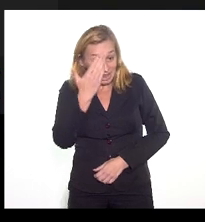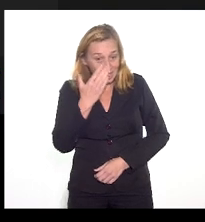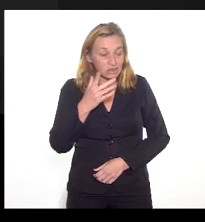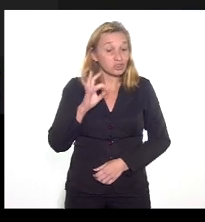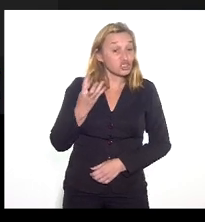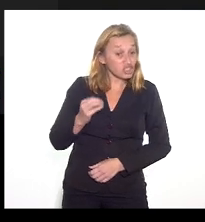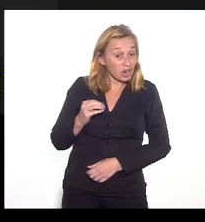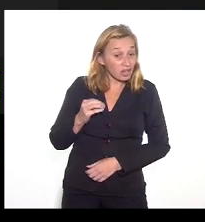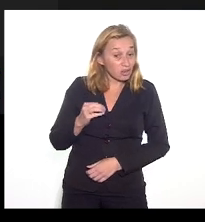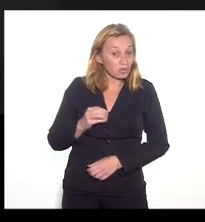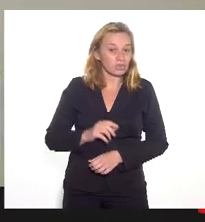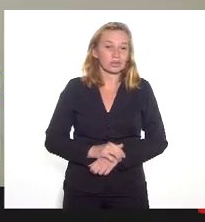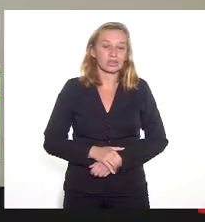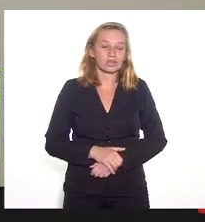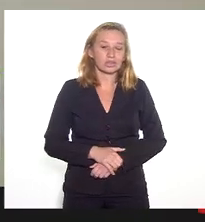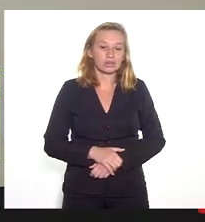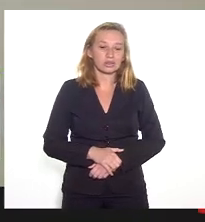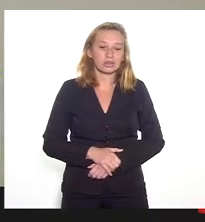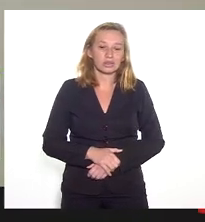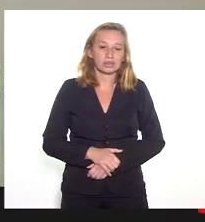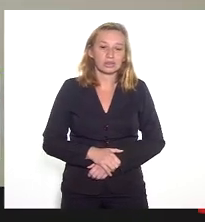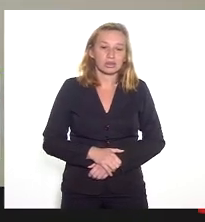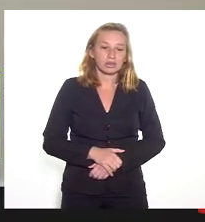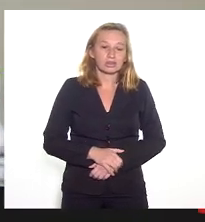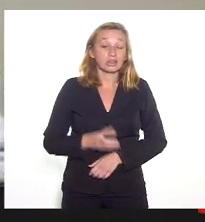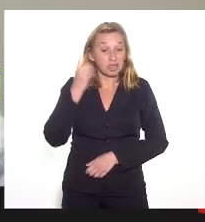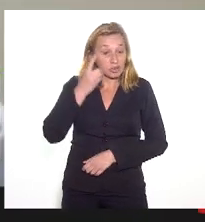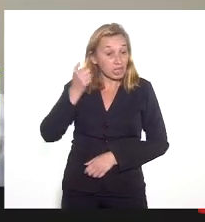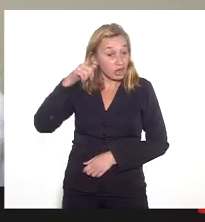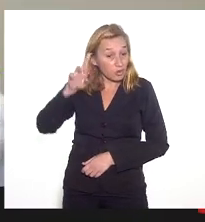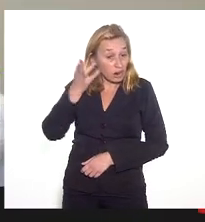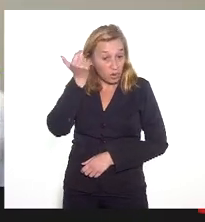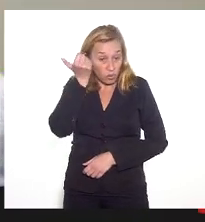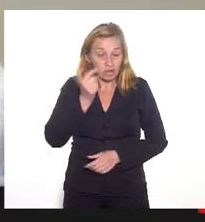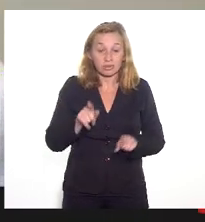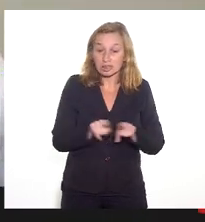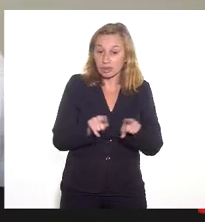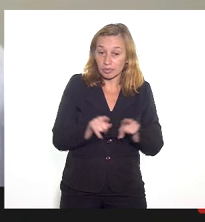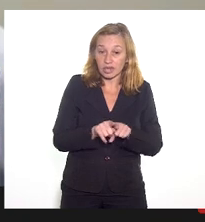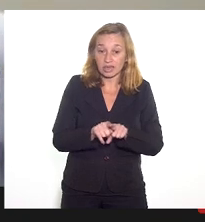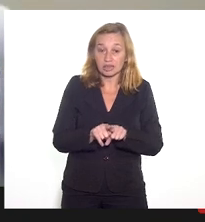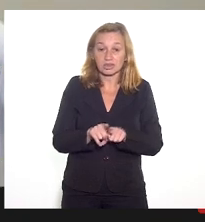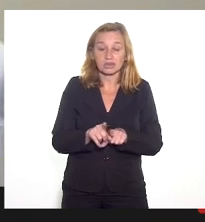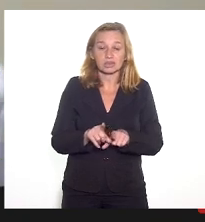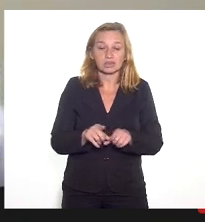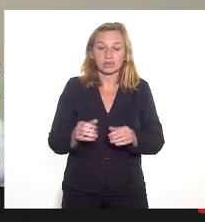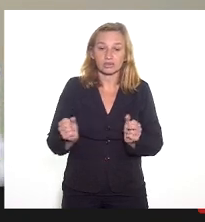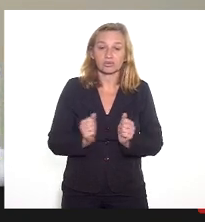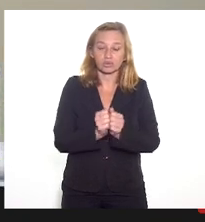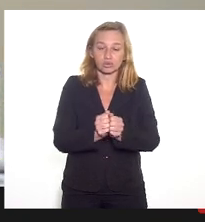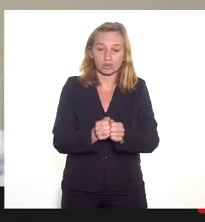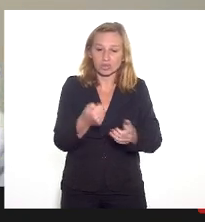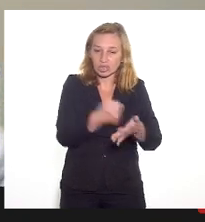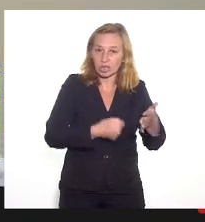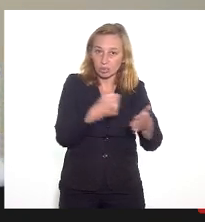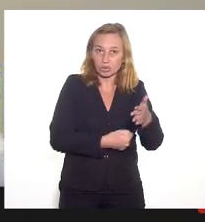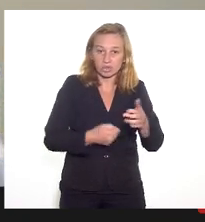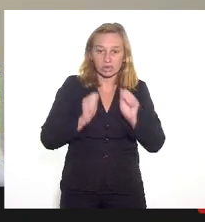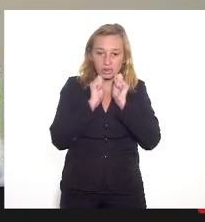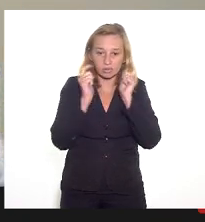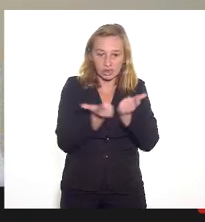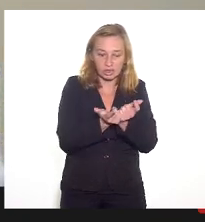Thiago Prata, representando aqui o mandato do deputado Eliomar Coelho, que é também grande parceiro das boas lutas aqui na Assembleia Legislativa,